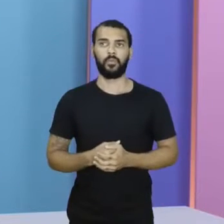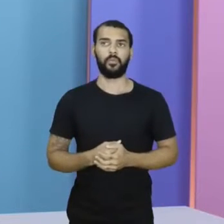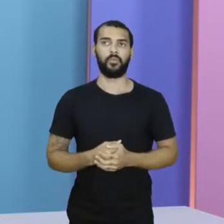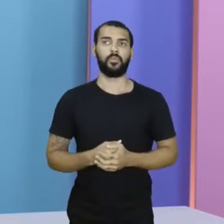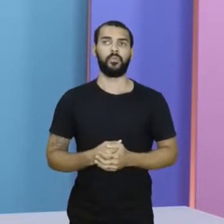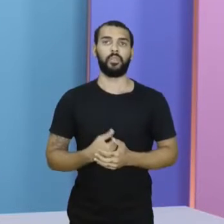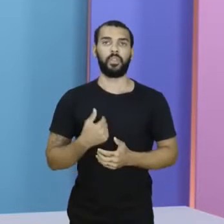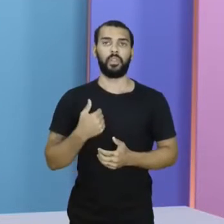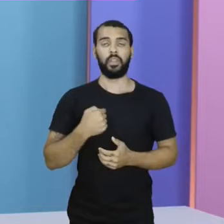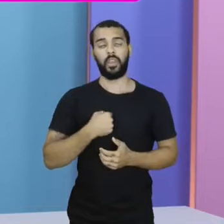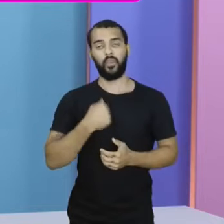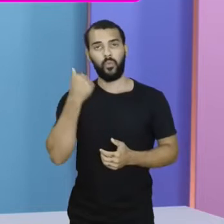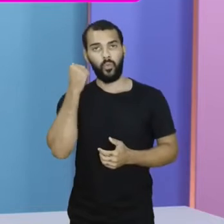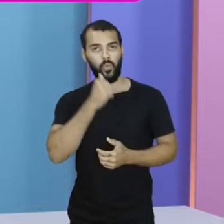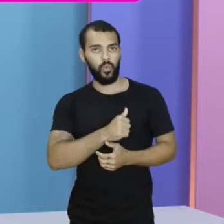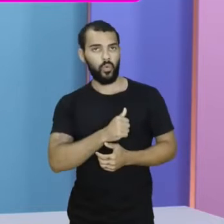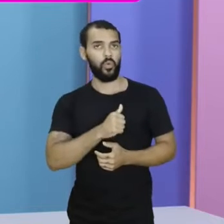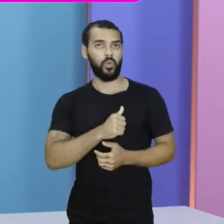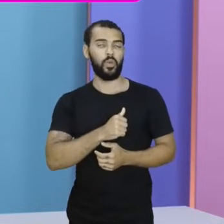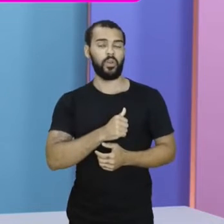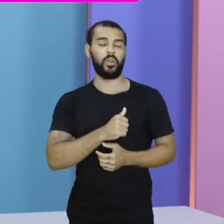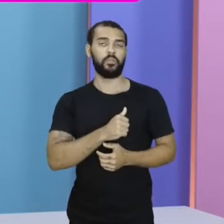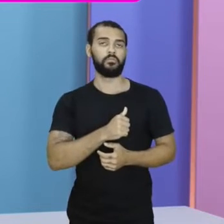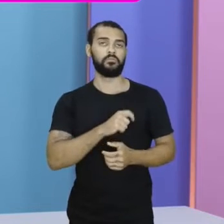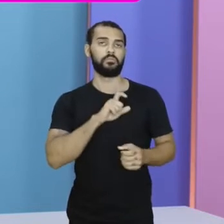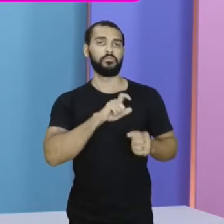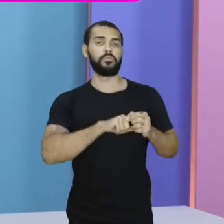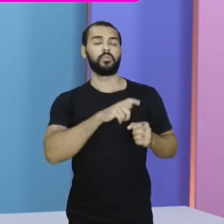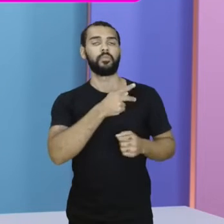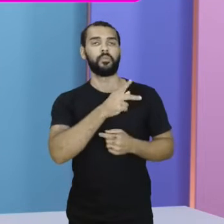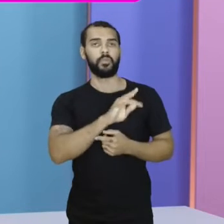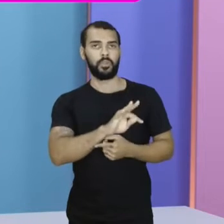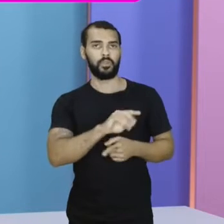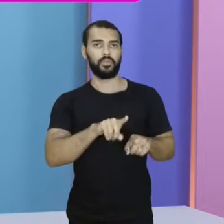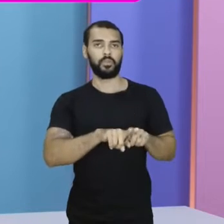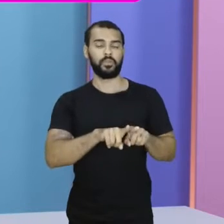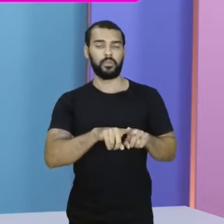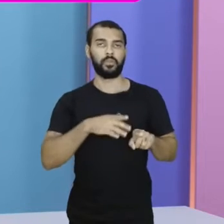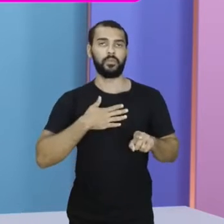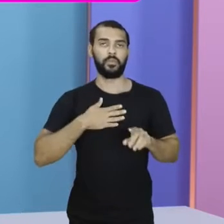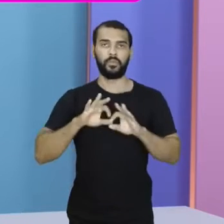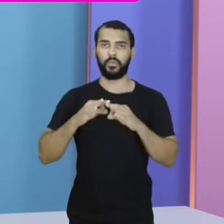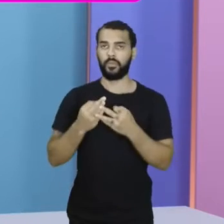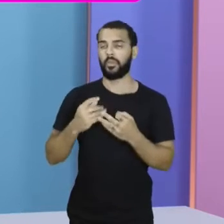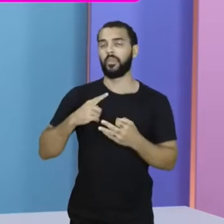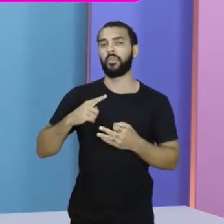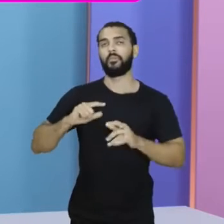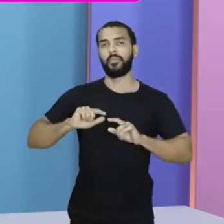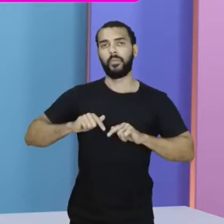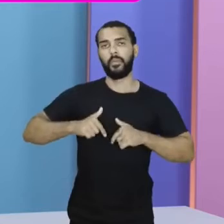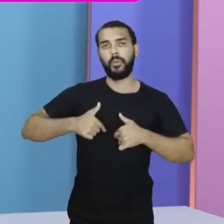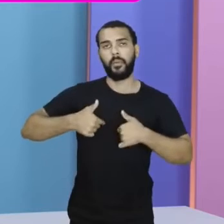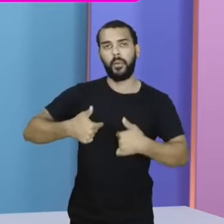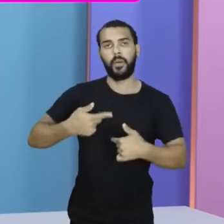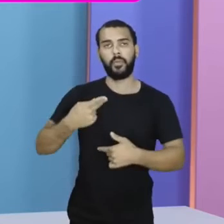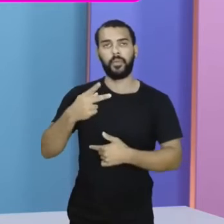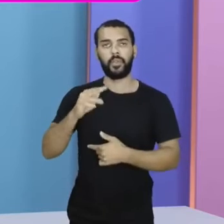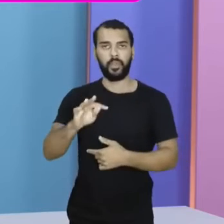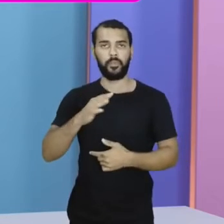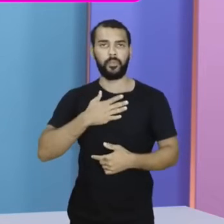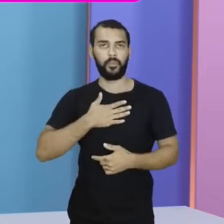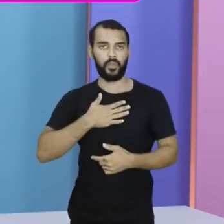Sou uma mulher petista, desde sempre, venho de uma família de militantes do PT, meus pais